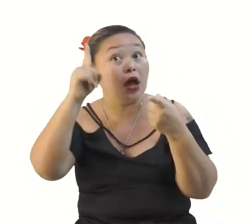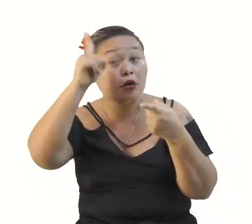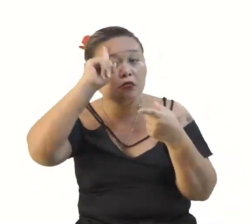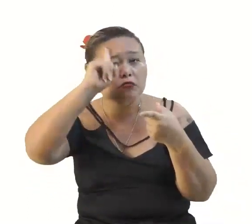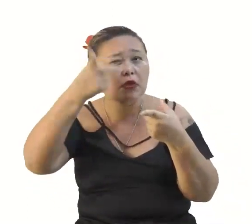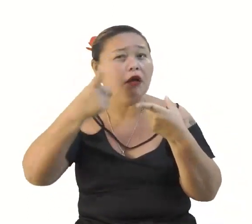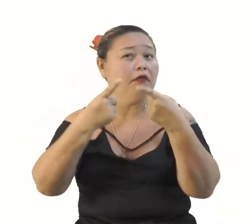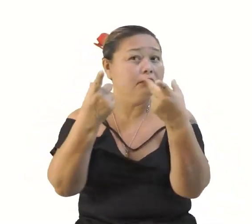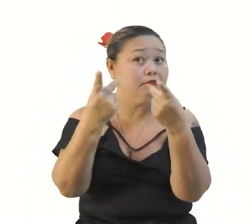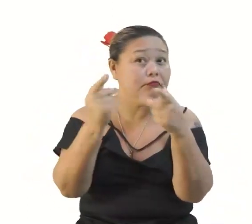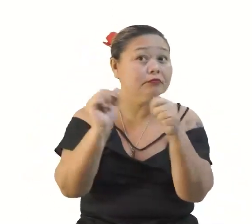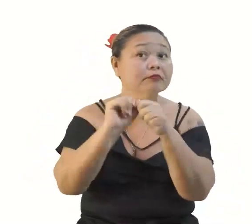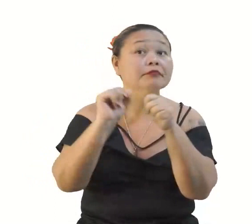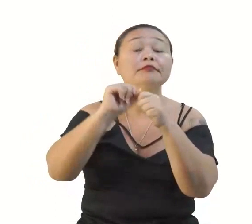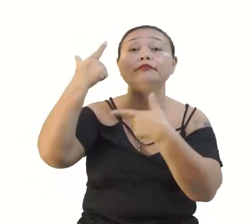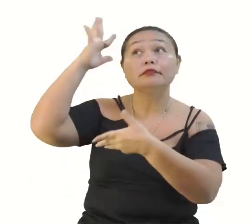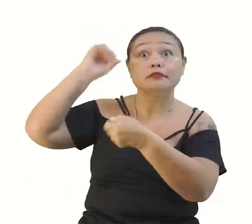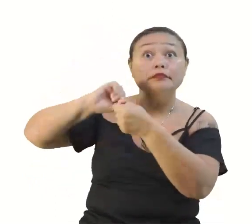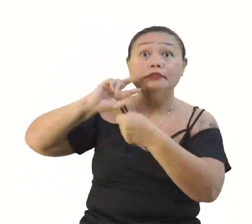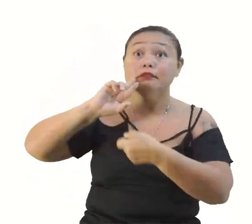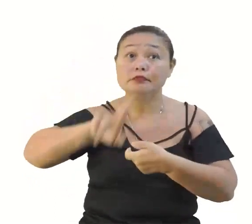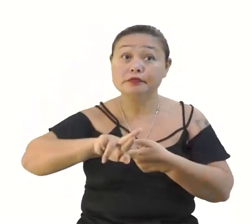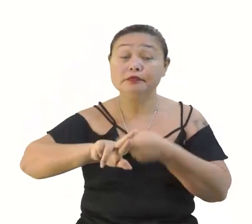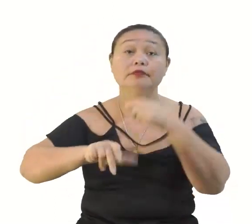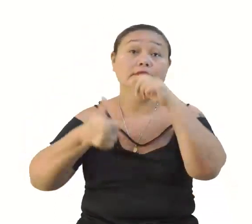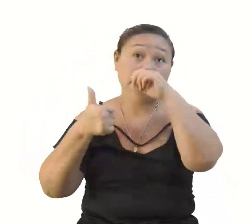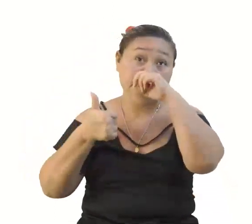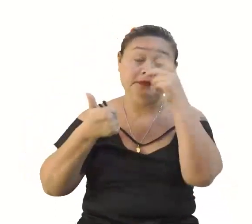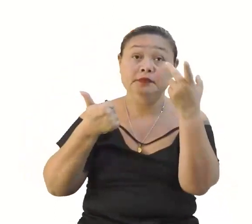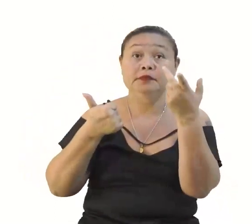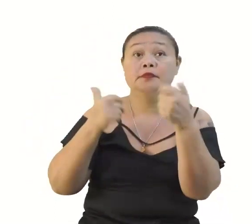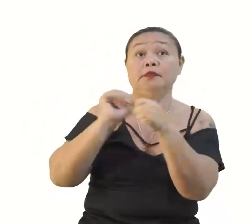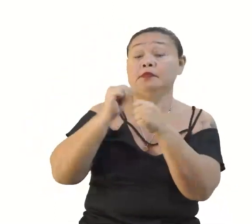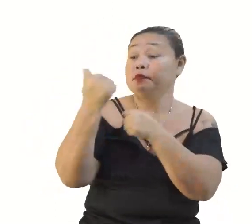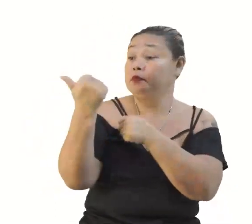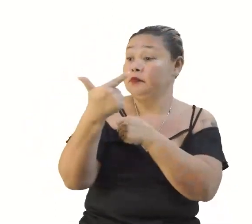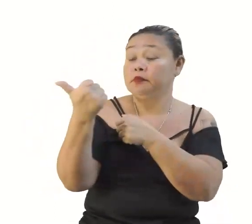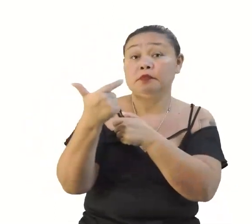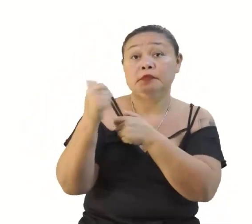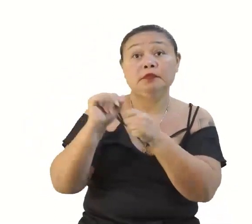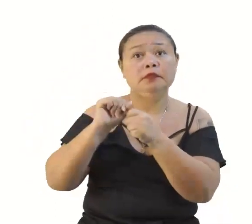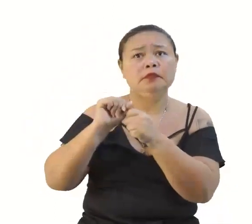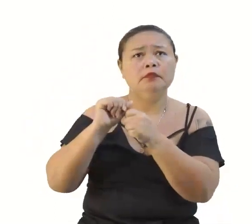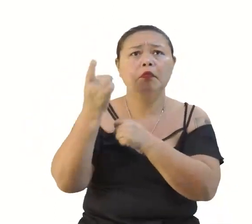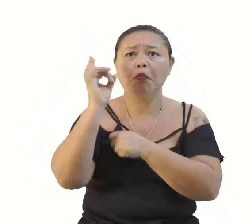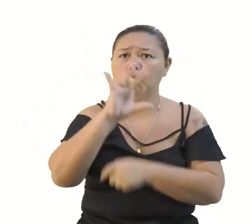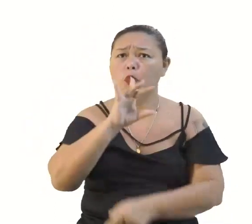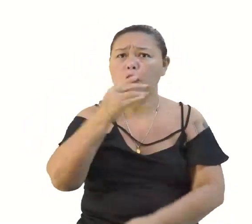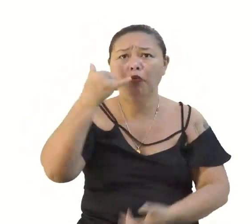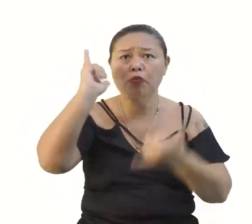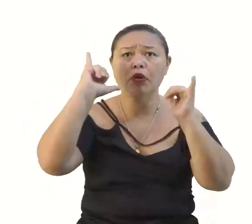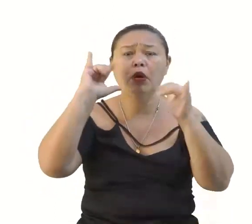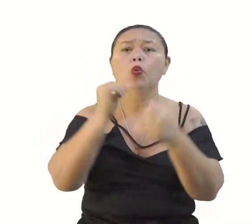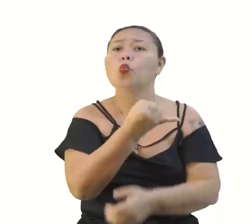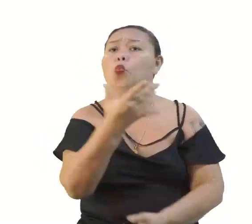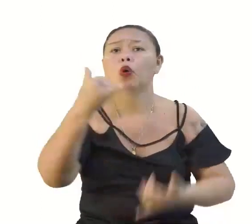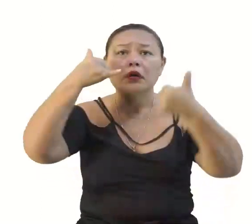gente pode resolver pelo raciocínio lógico, não pode? Não são 12 litros por vaca? Isso. Quantas vacas a gente